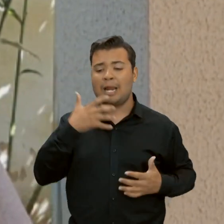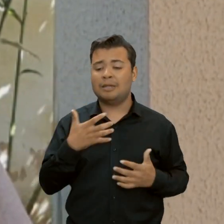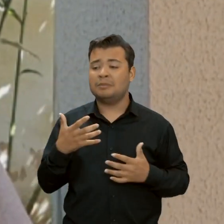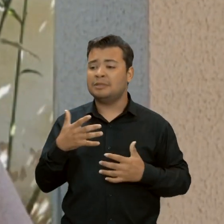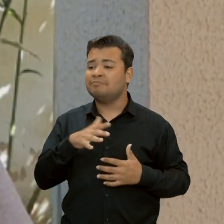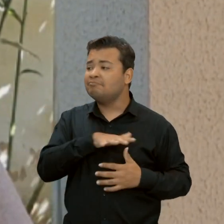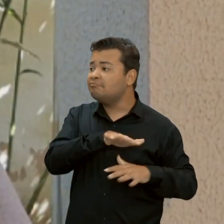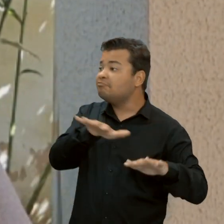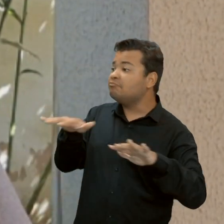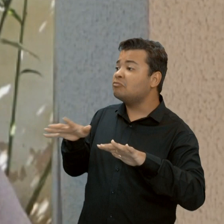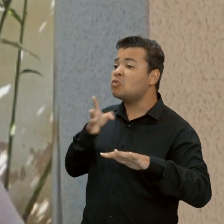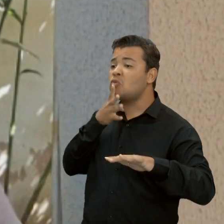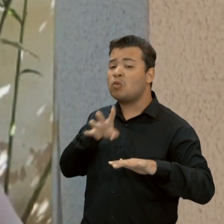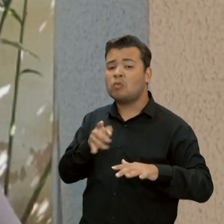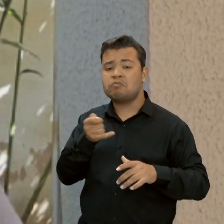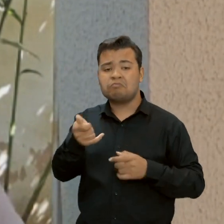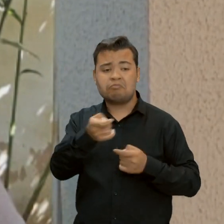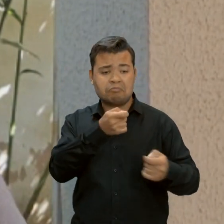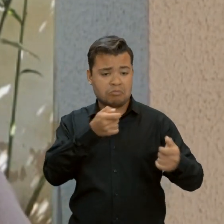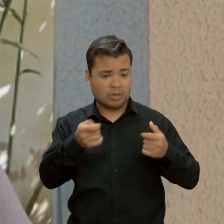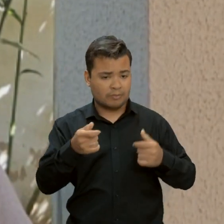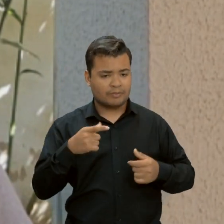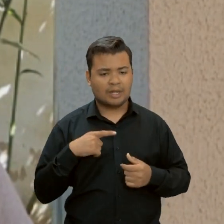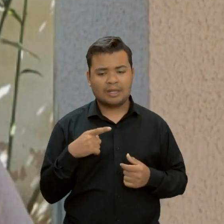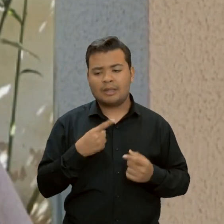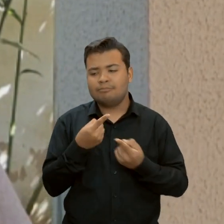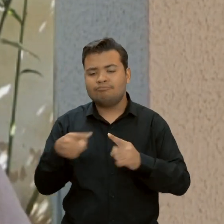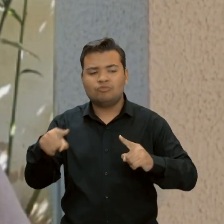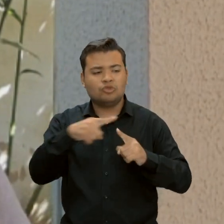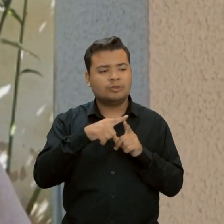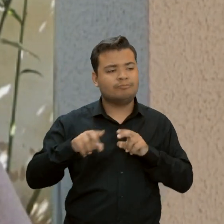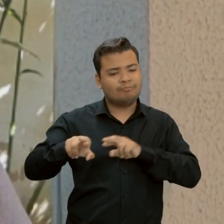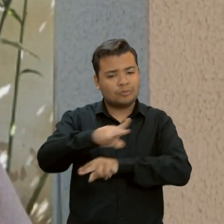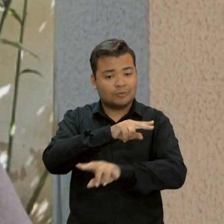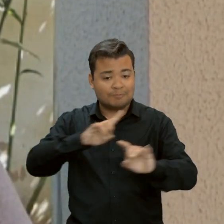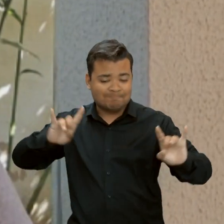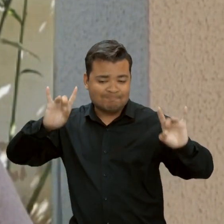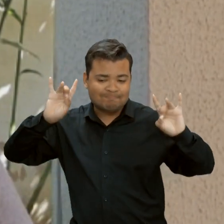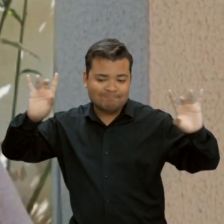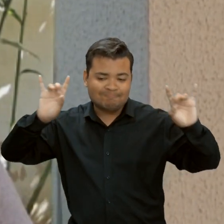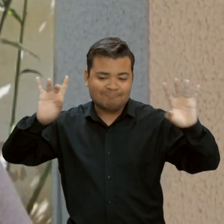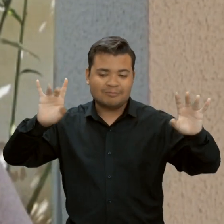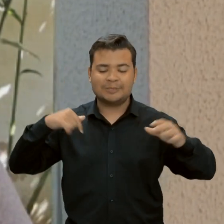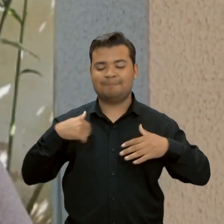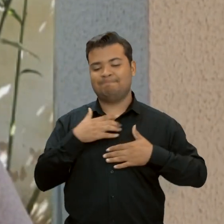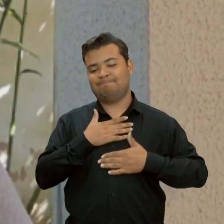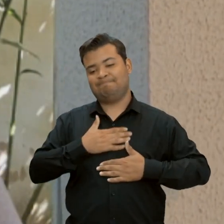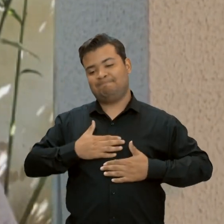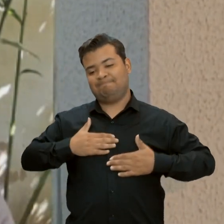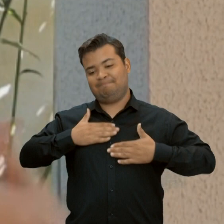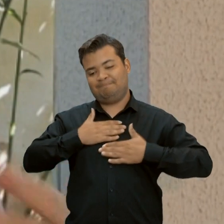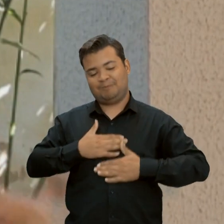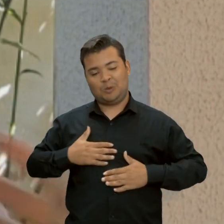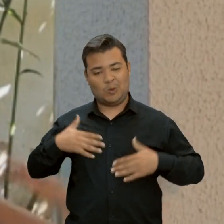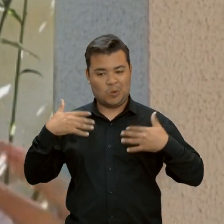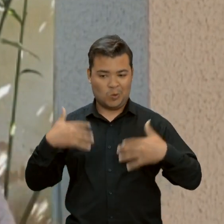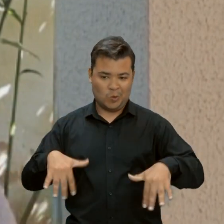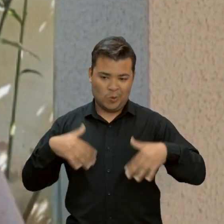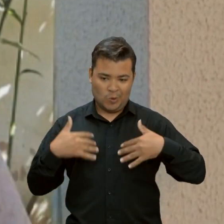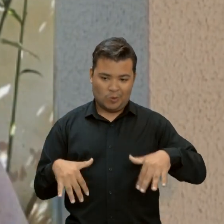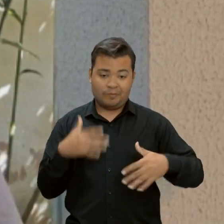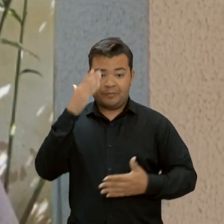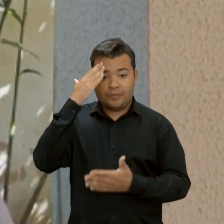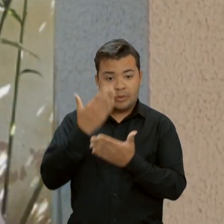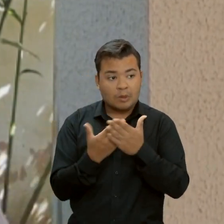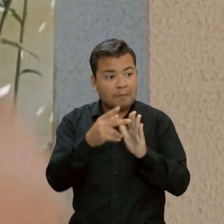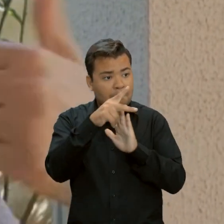Então, assim, são sabores diferentes, especiais, e tem sido um prazer muito grande, assim. Eu acho que realmente é um projeto que deu um